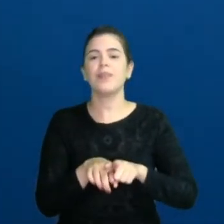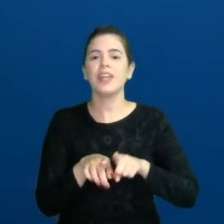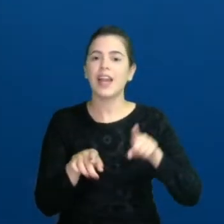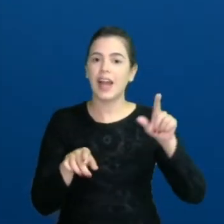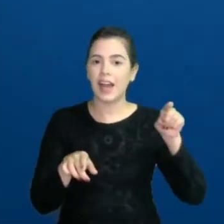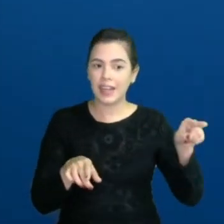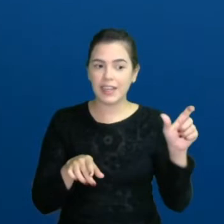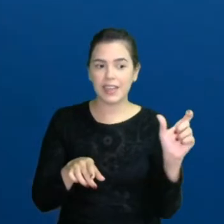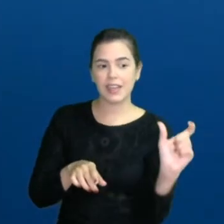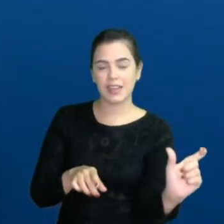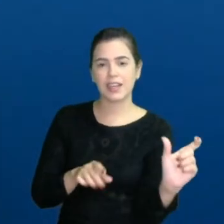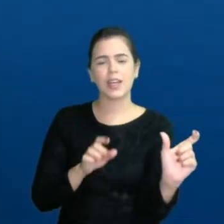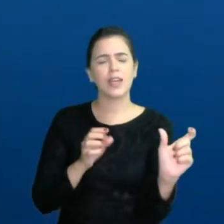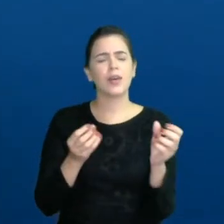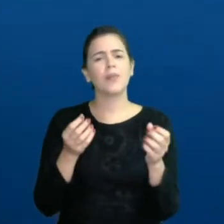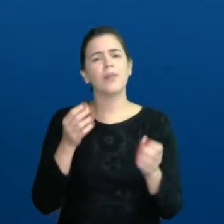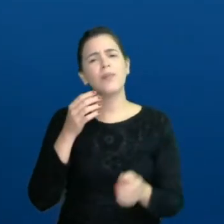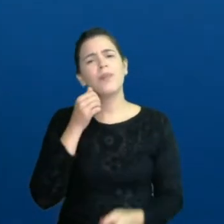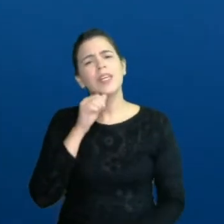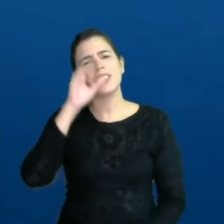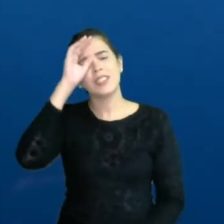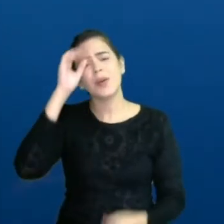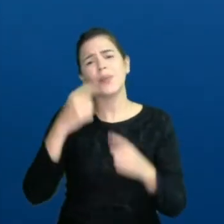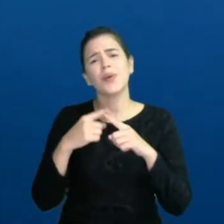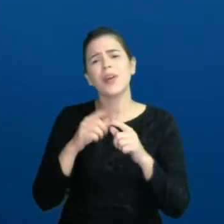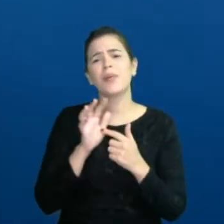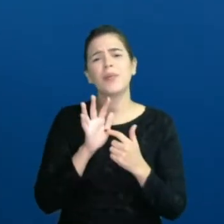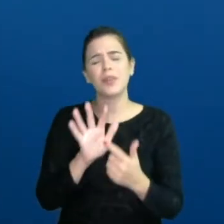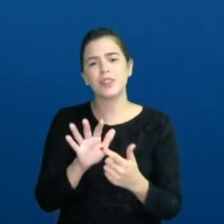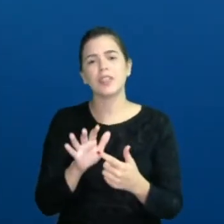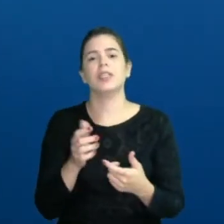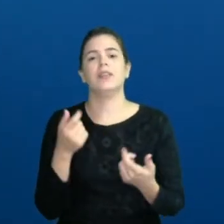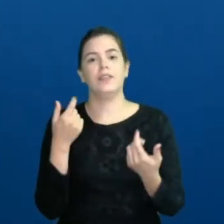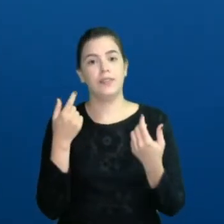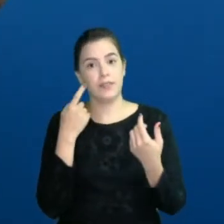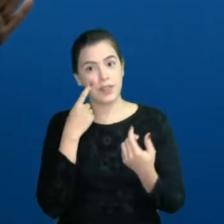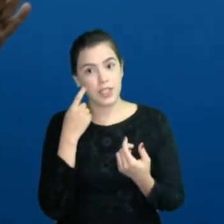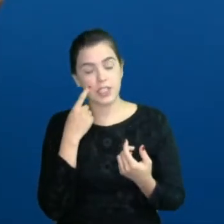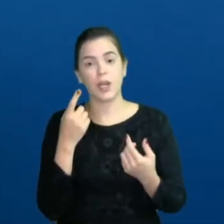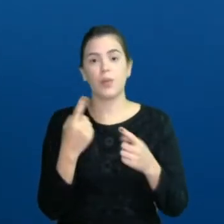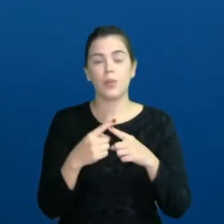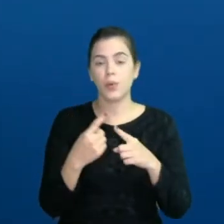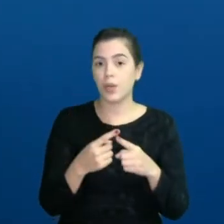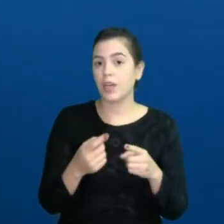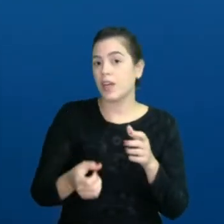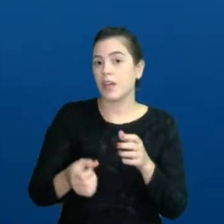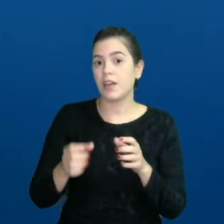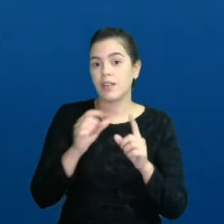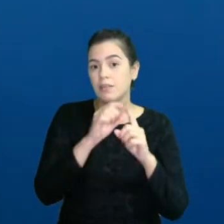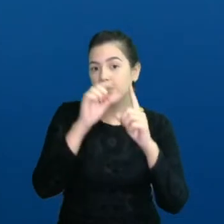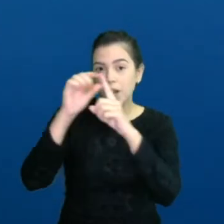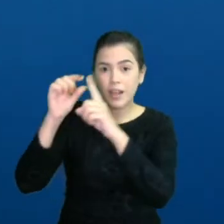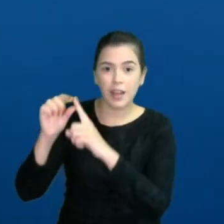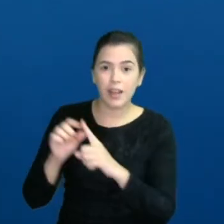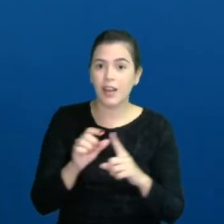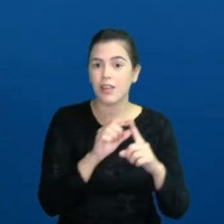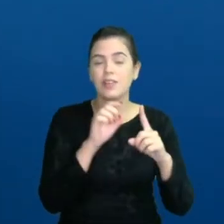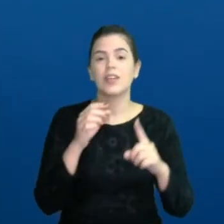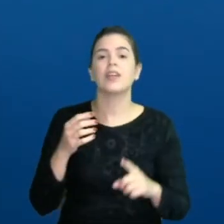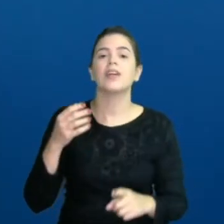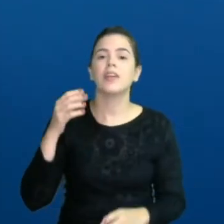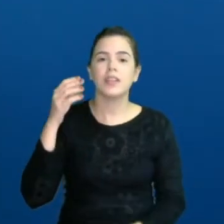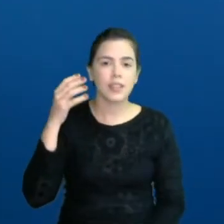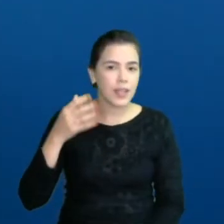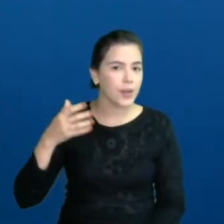essas palavras? Para vocês entenderem que a letrinha B e D a gente encontra em todas as palavras que tem o som